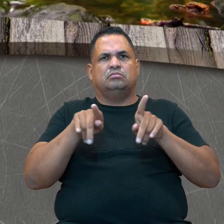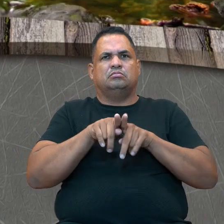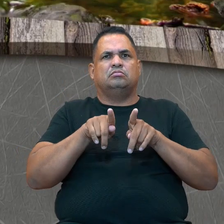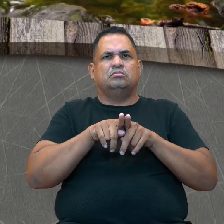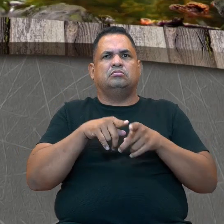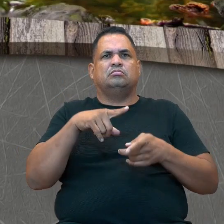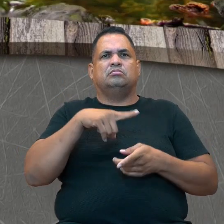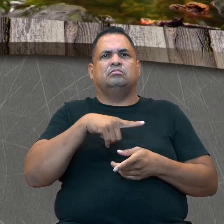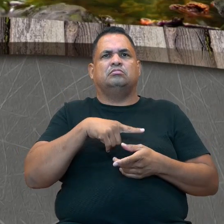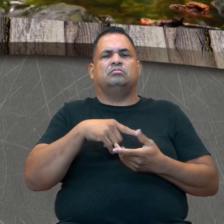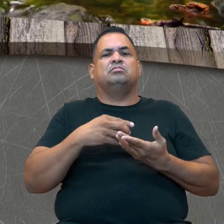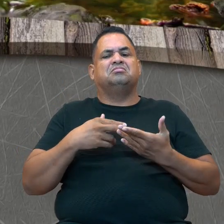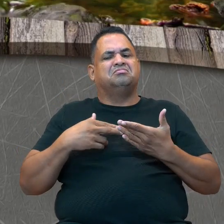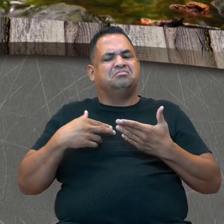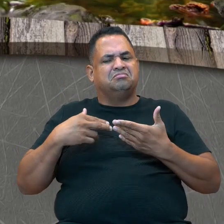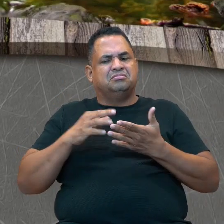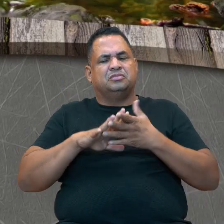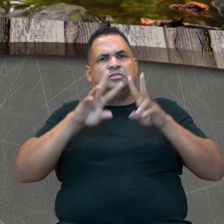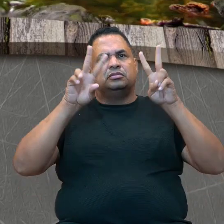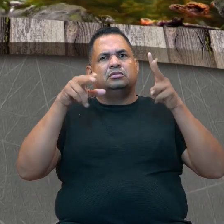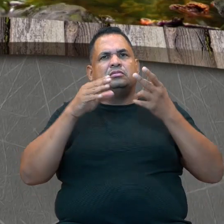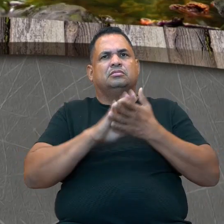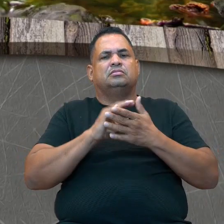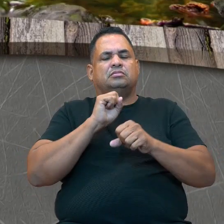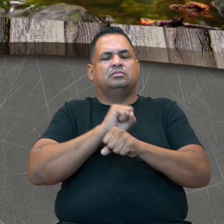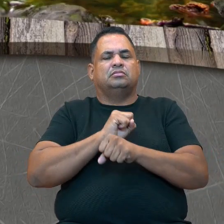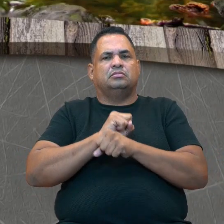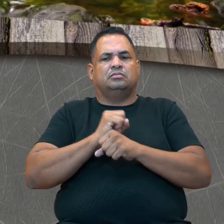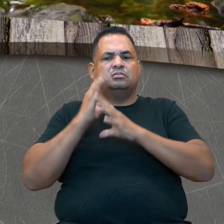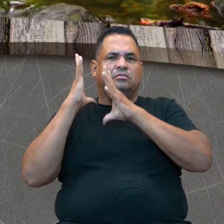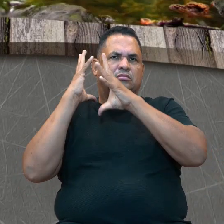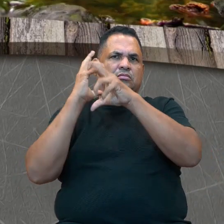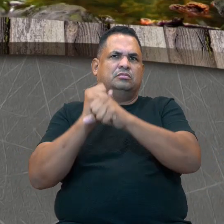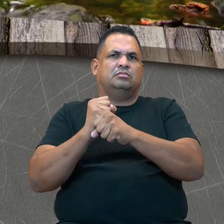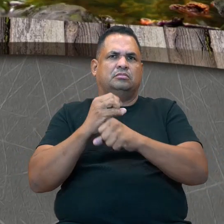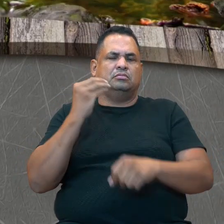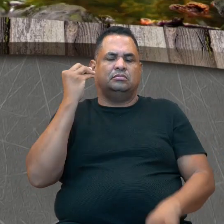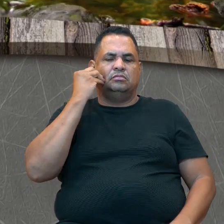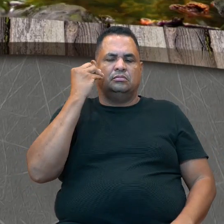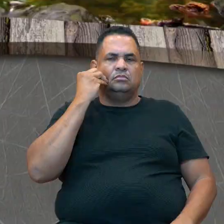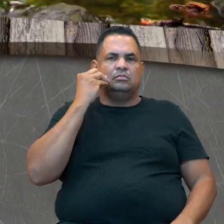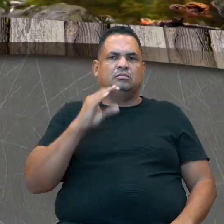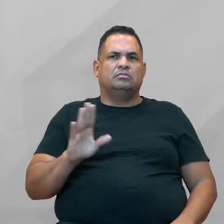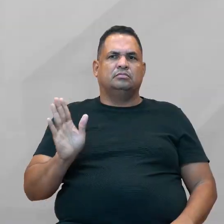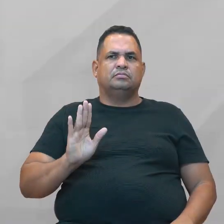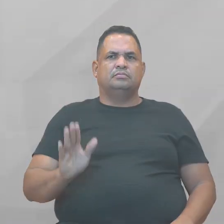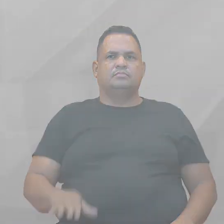muita coisa aí, tá bom? Mas a gente te aguarda para nossa revisão. Beijo, tchau, tchau!